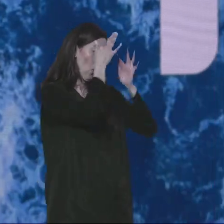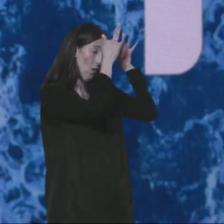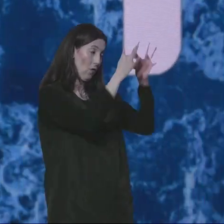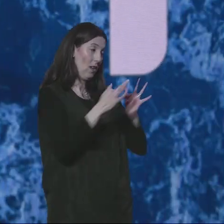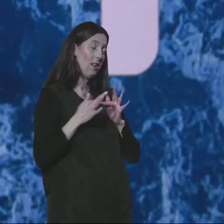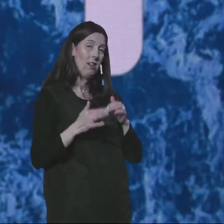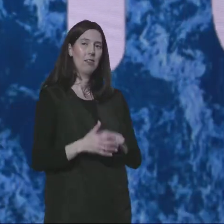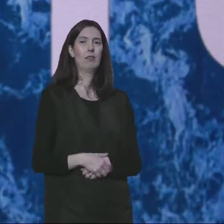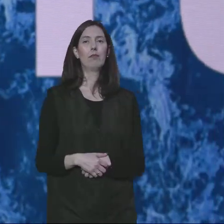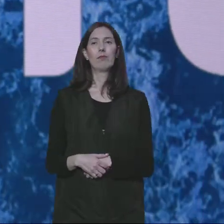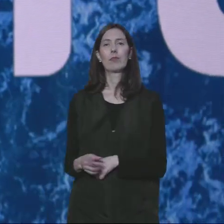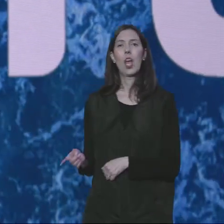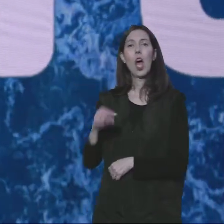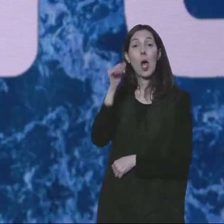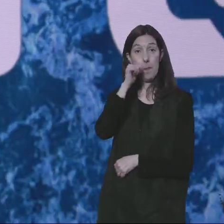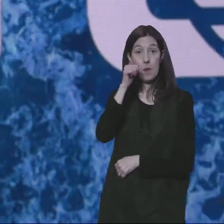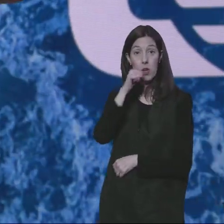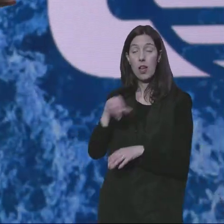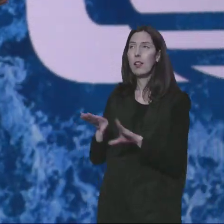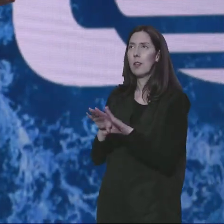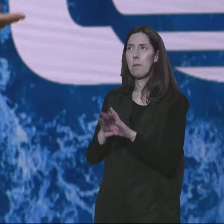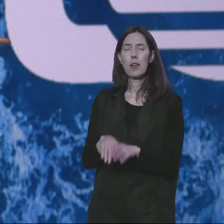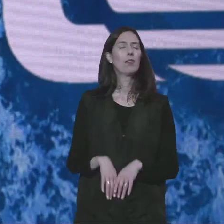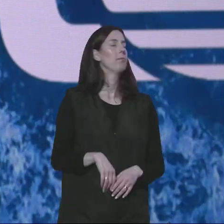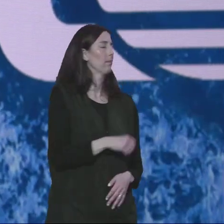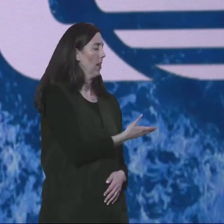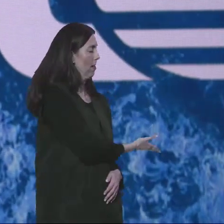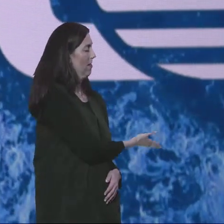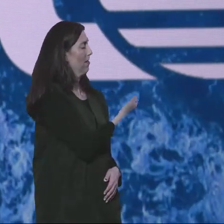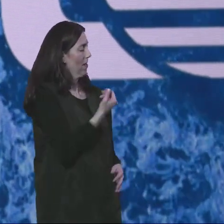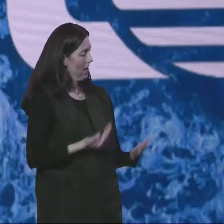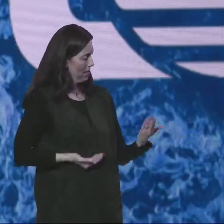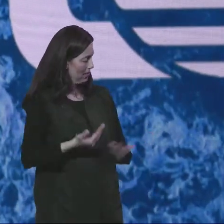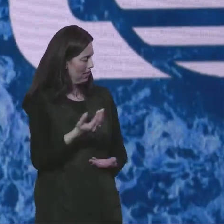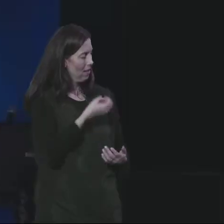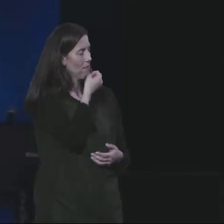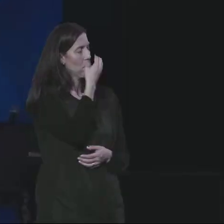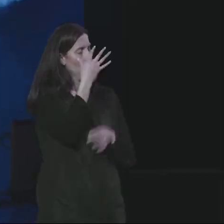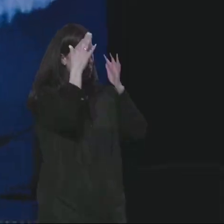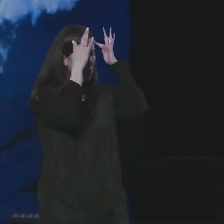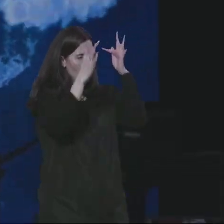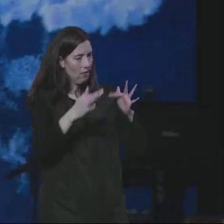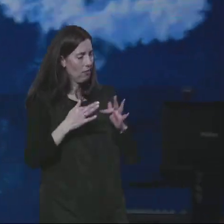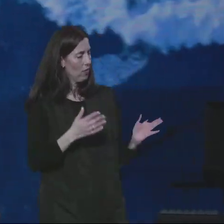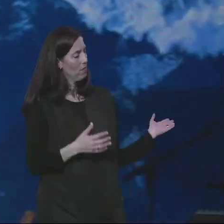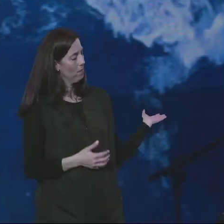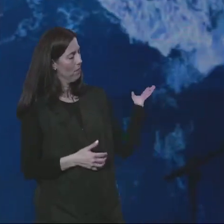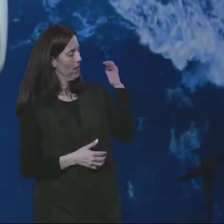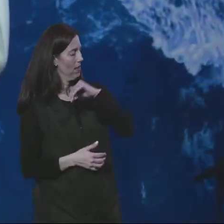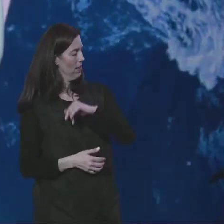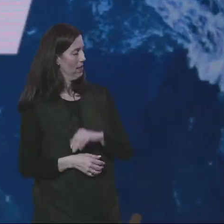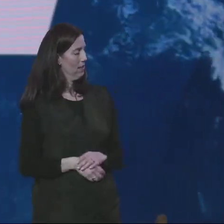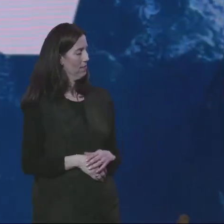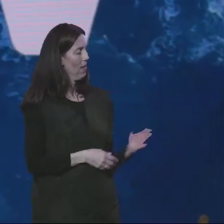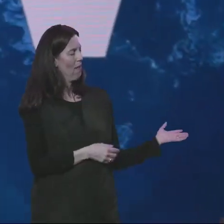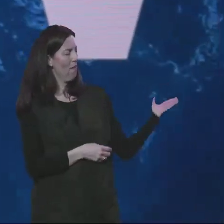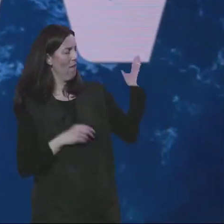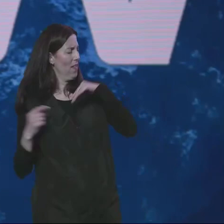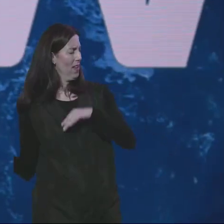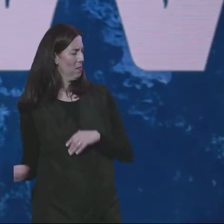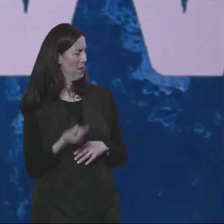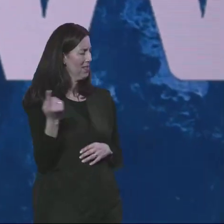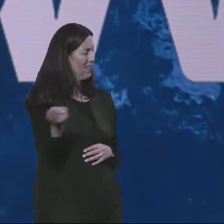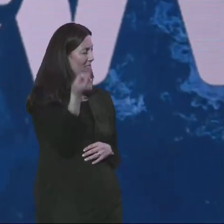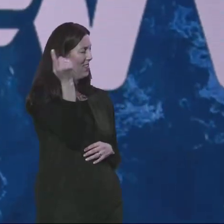A outra, a mesma coisa: entra, serva boa e fiel. Entra, vem para a eternidade,